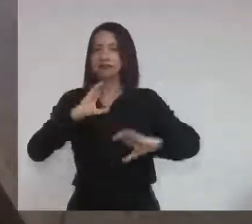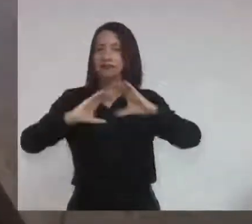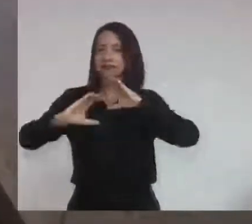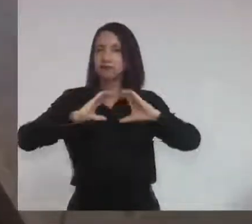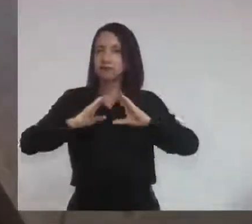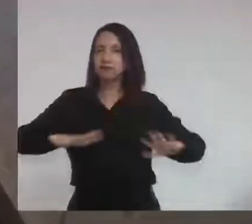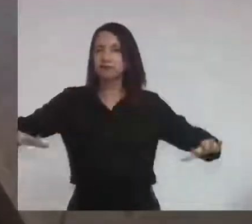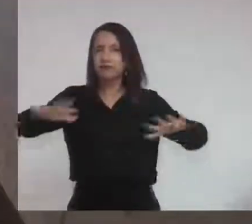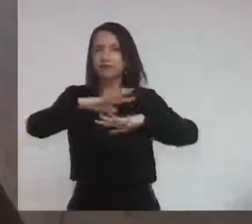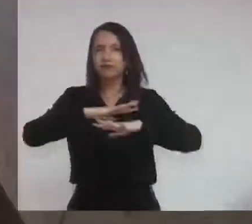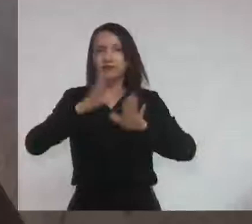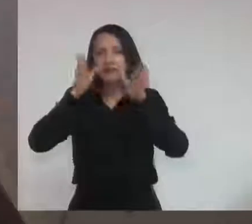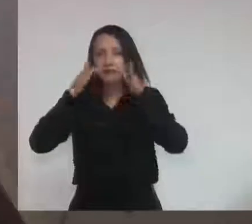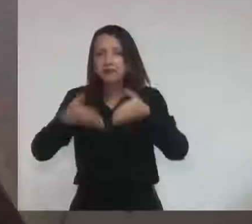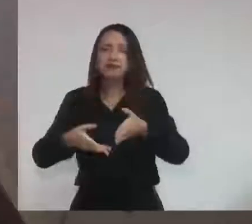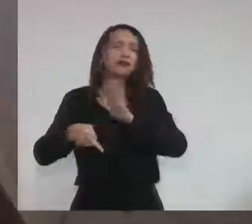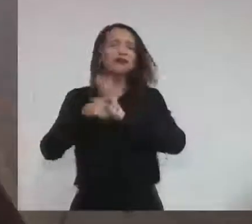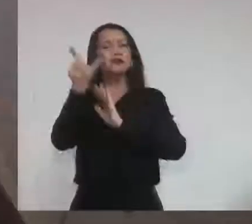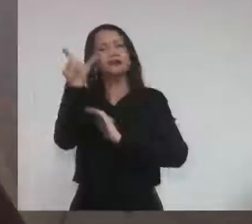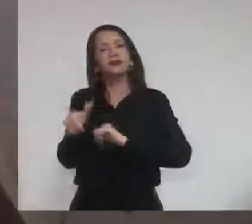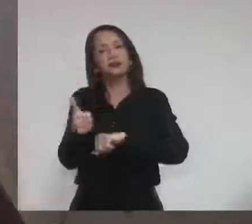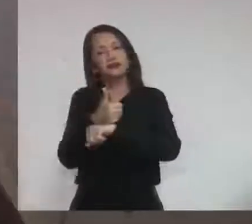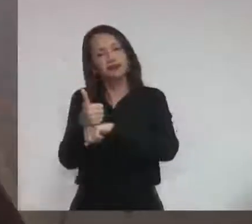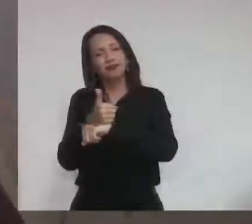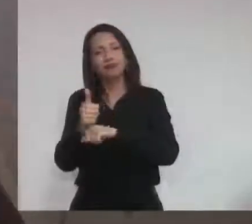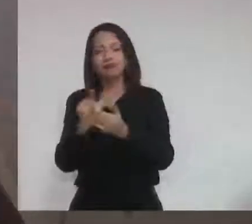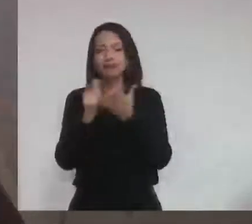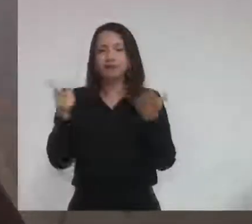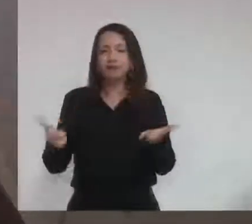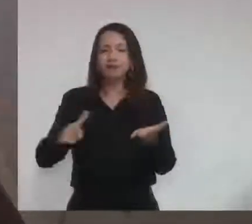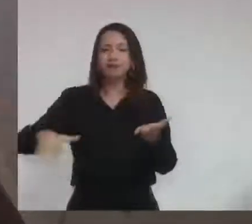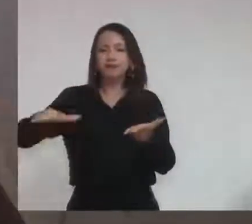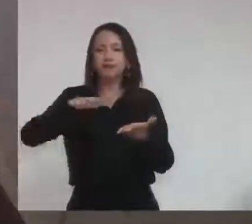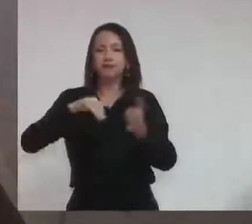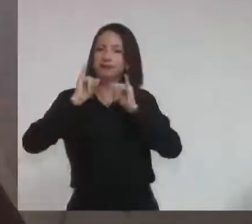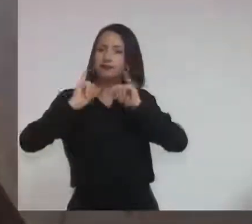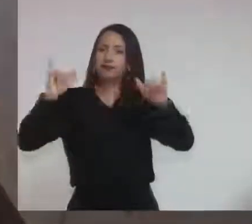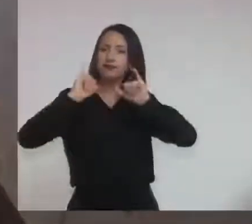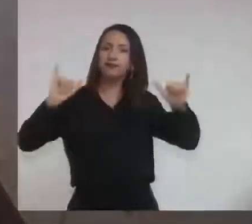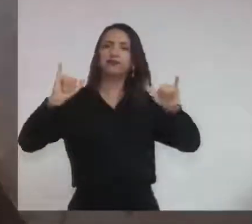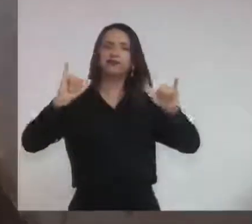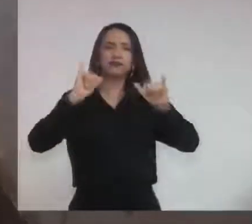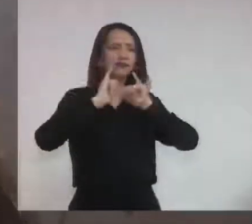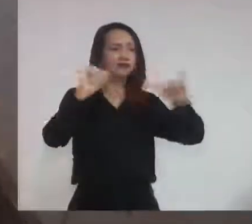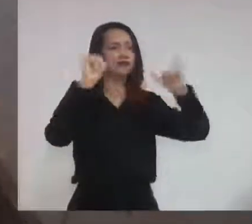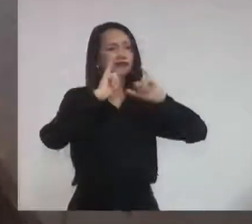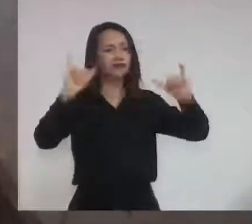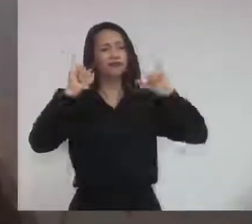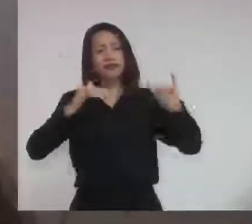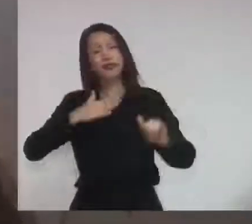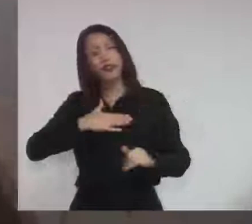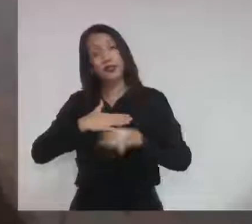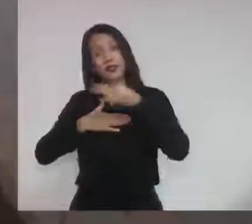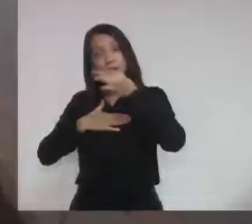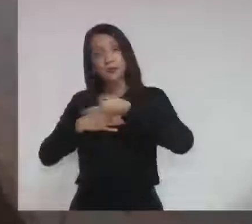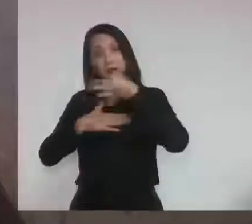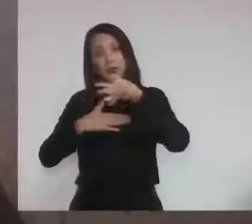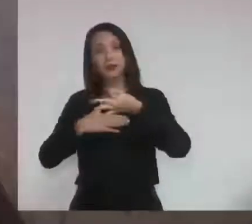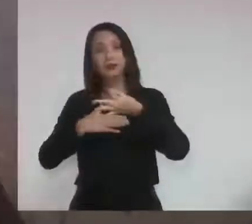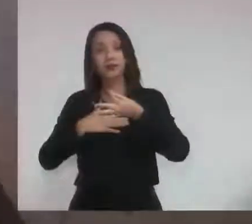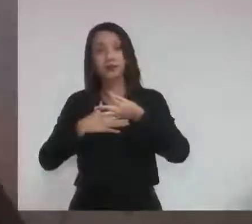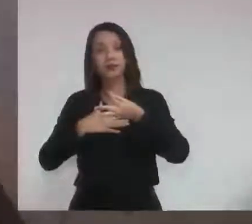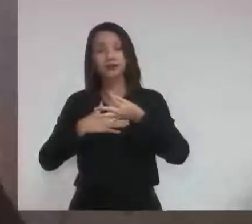forma geral, específicos, são jornalistas, né? Eles fazem parte da área de imprensa, eles comunicam, e na minha opinião até